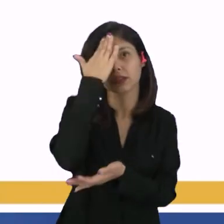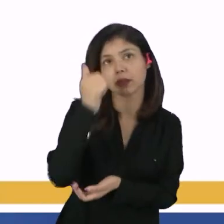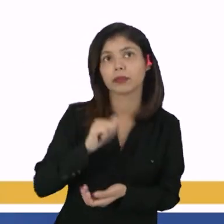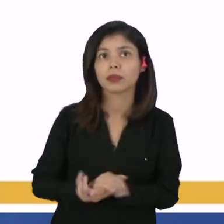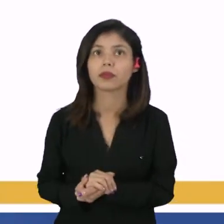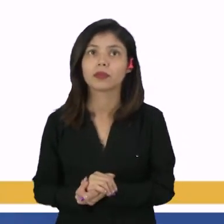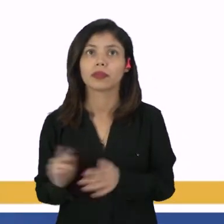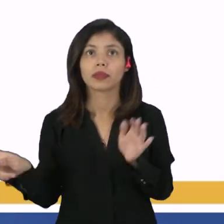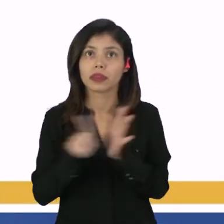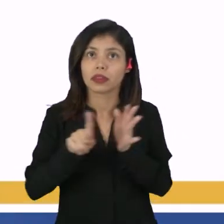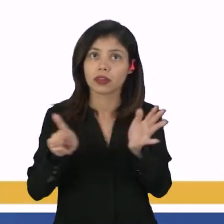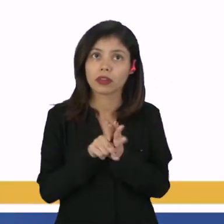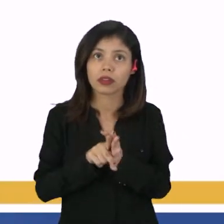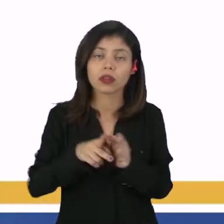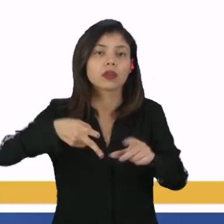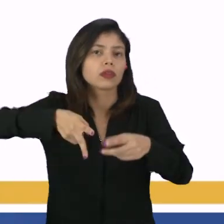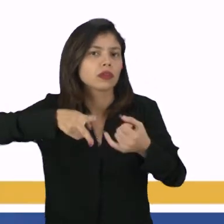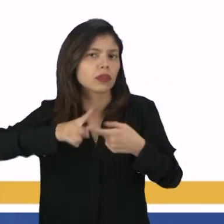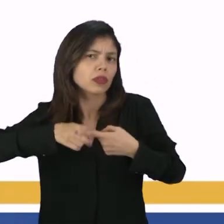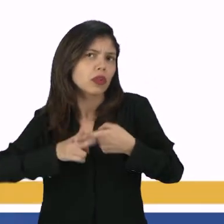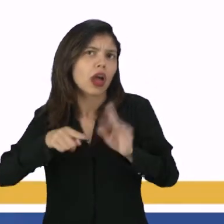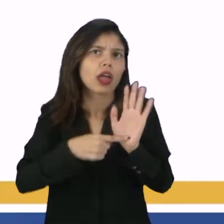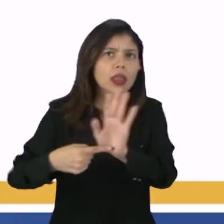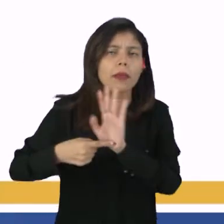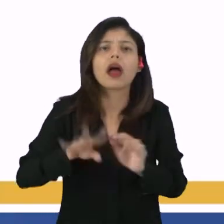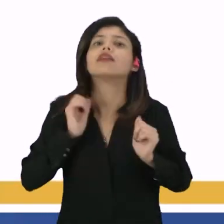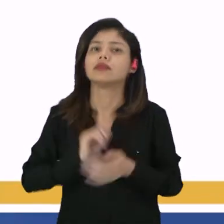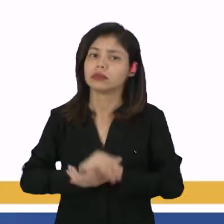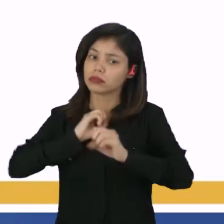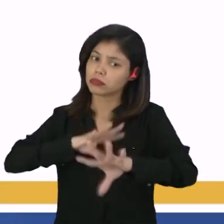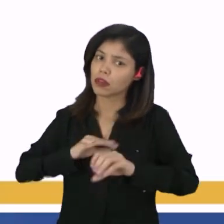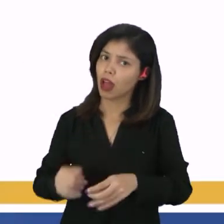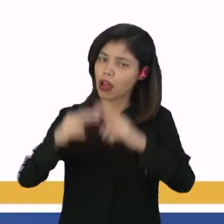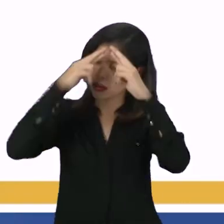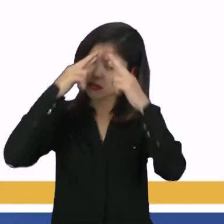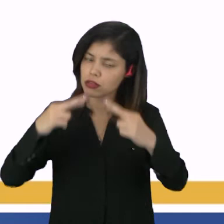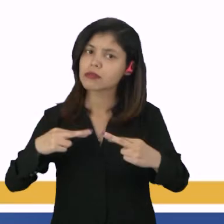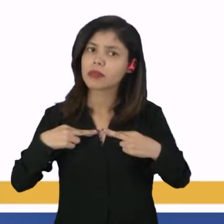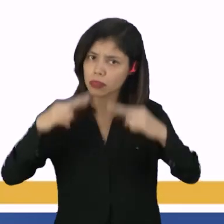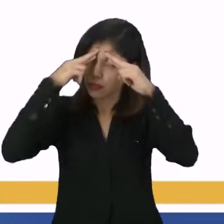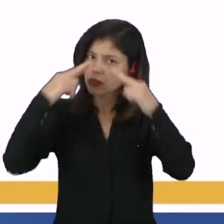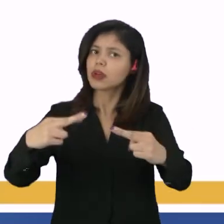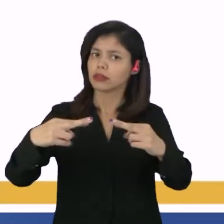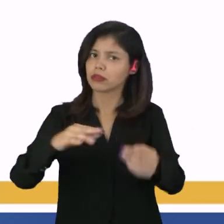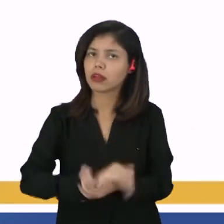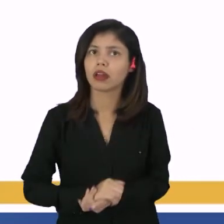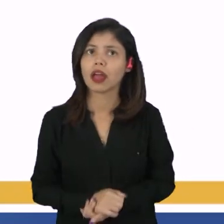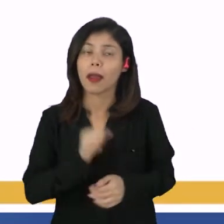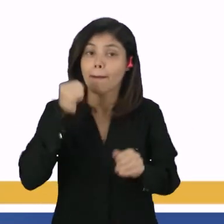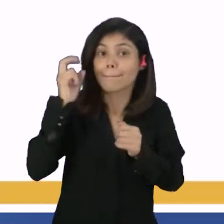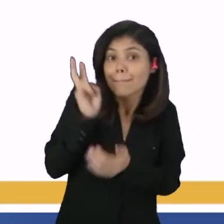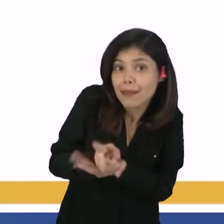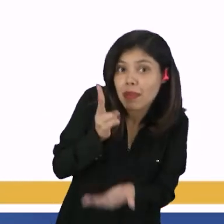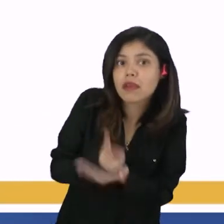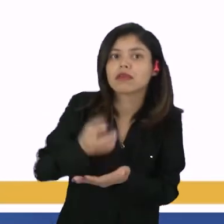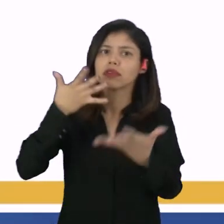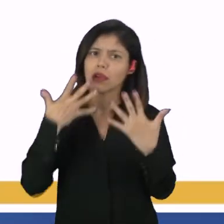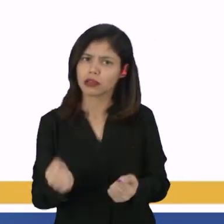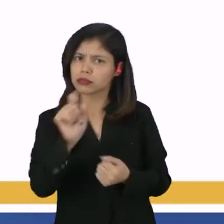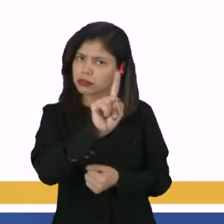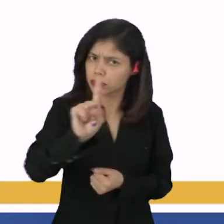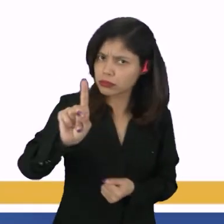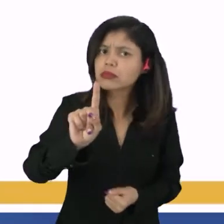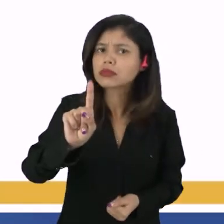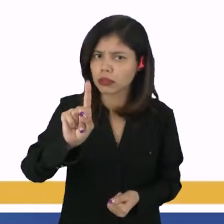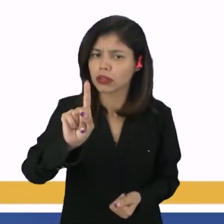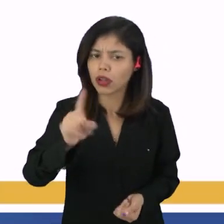saber se posicionar de forma mais construtiva e educada. Mesmo que você não aprove o ato ou a postagem sobre a